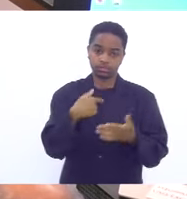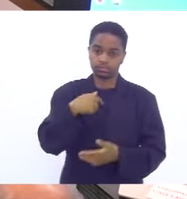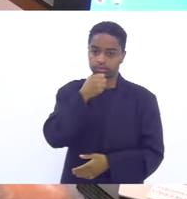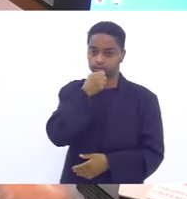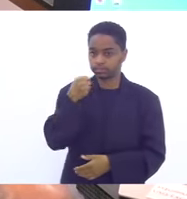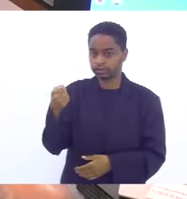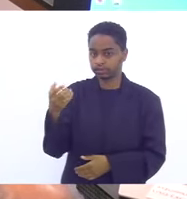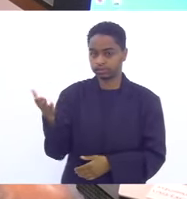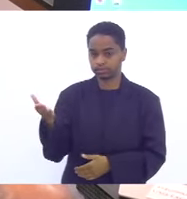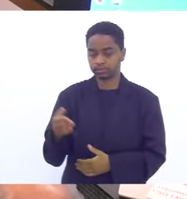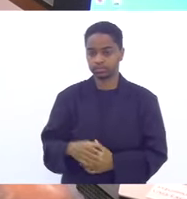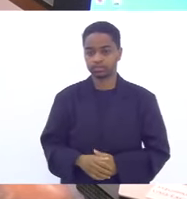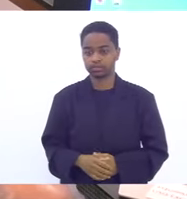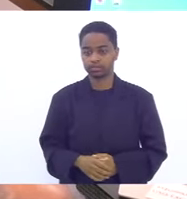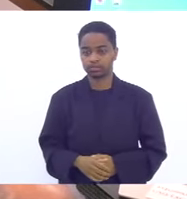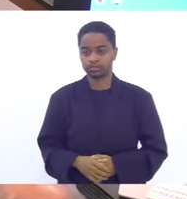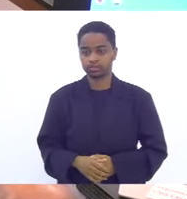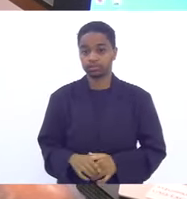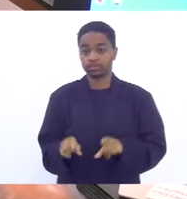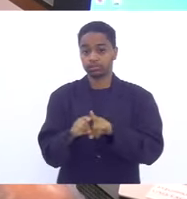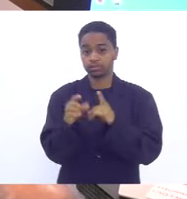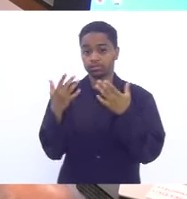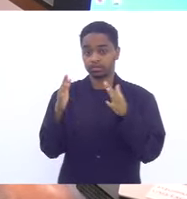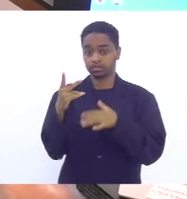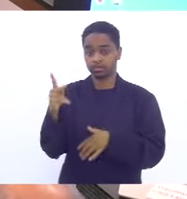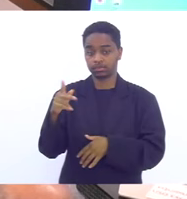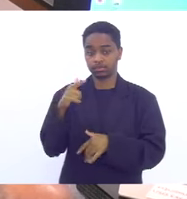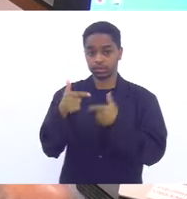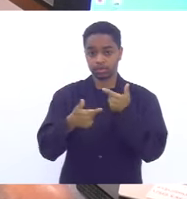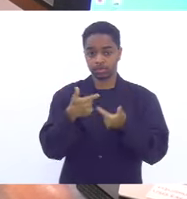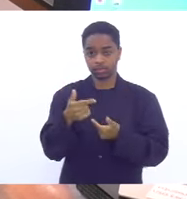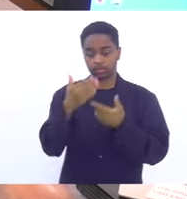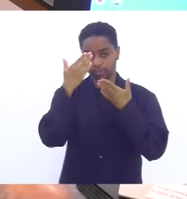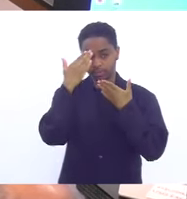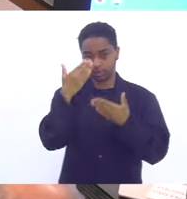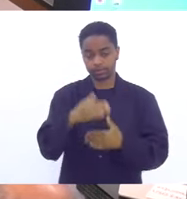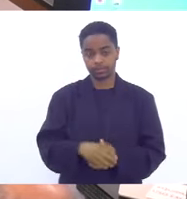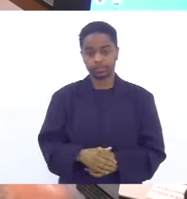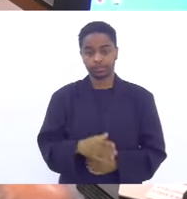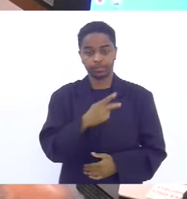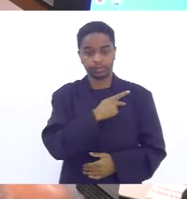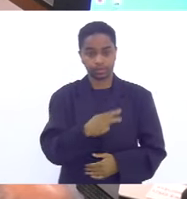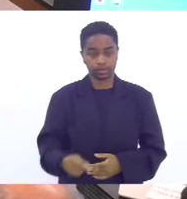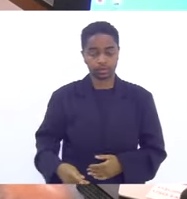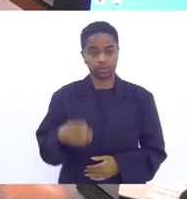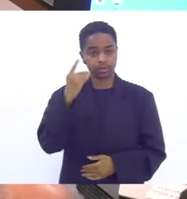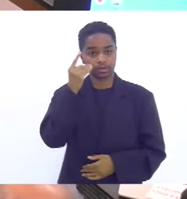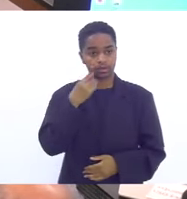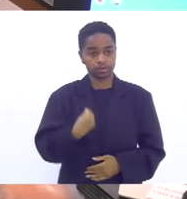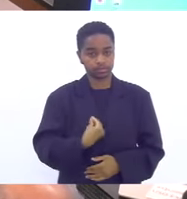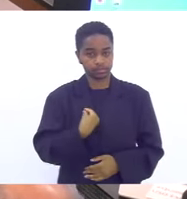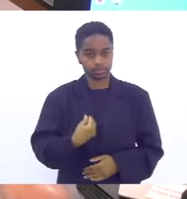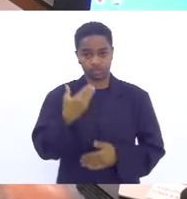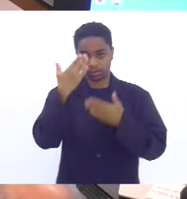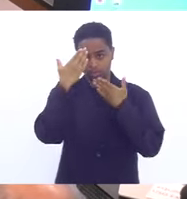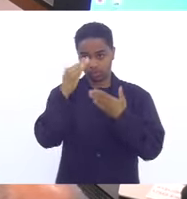palavra e parabenizar pelo trabalho. Obrigado, senhor presidente, seus deputados, deputadas presentes,